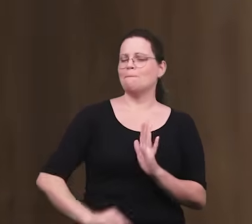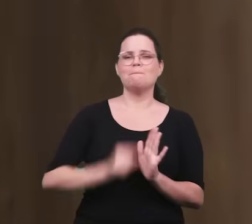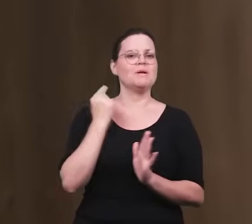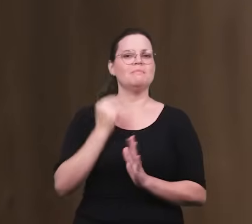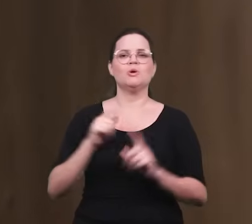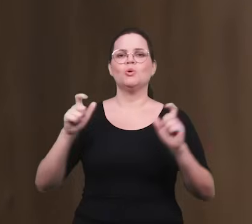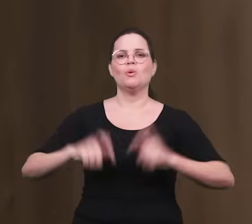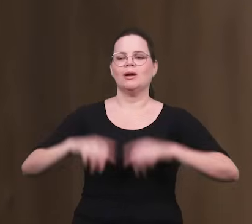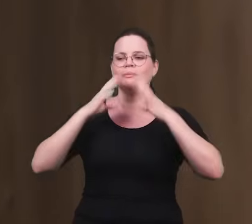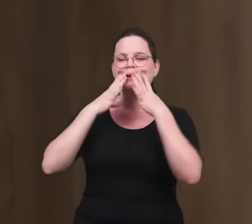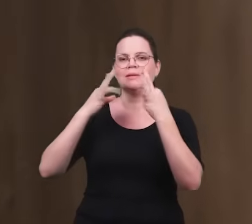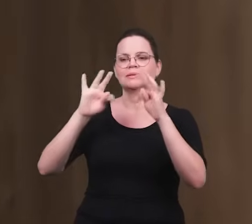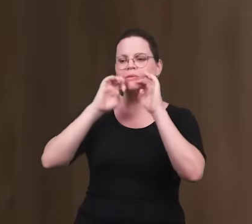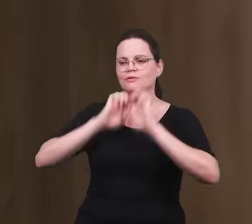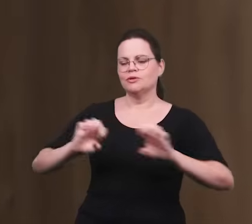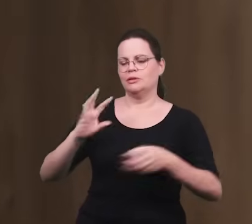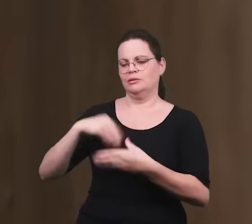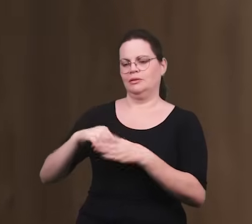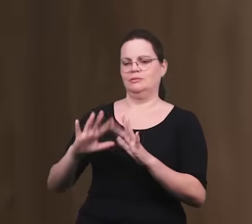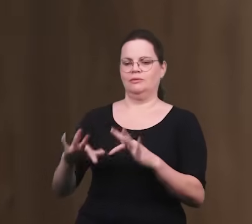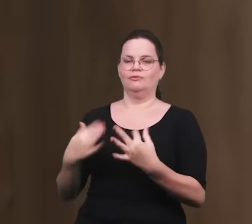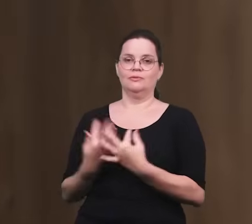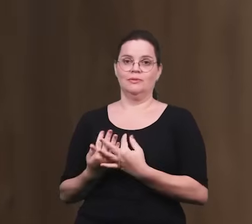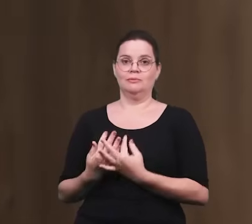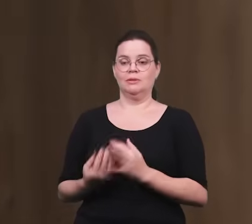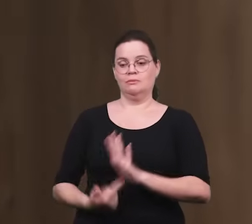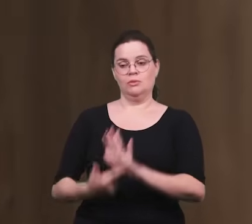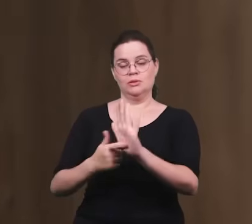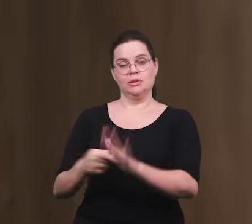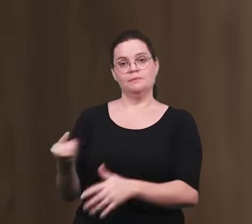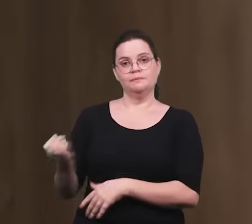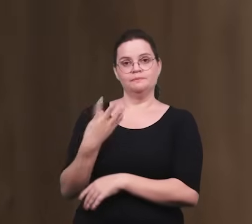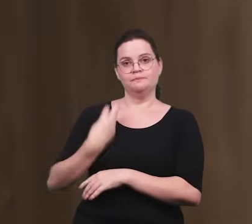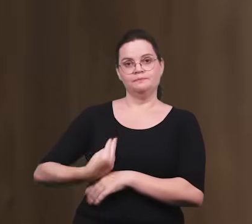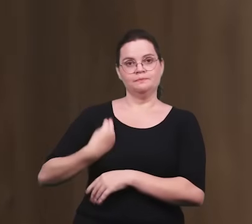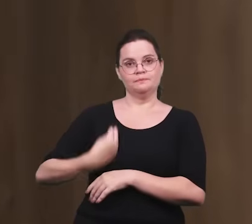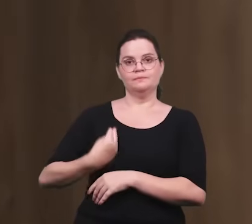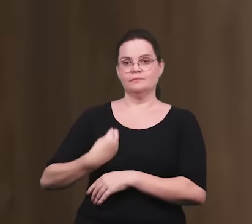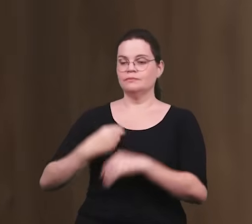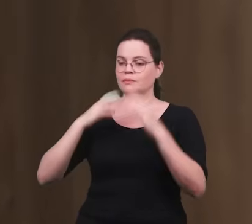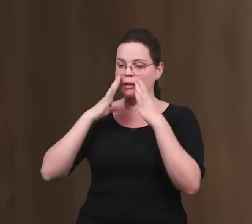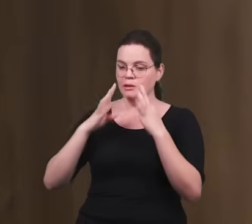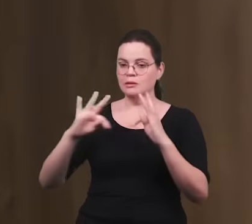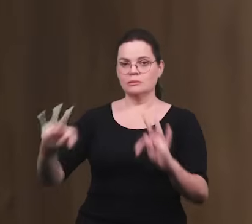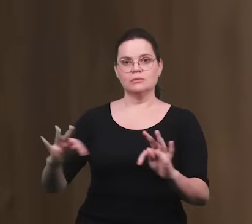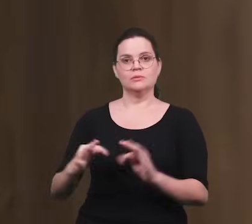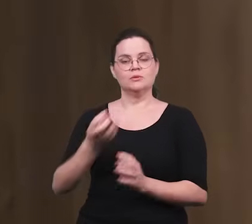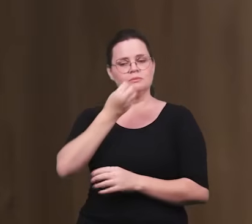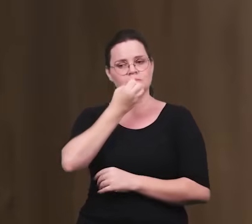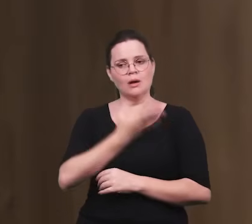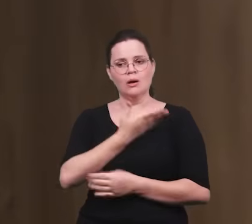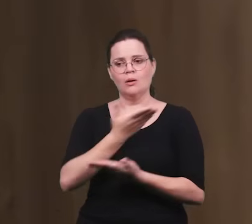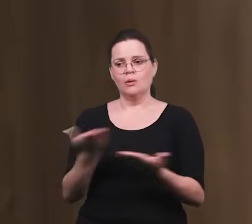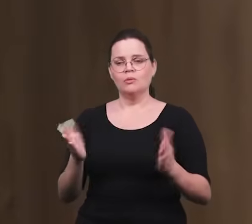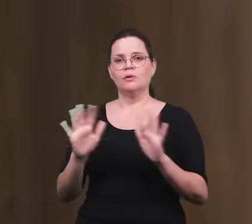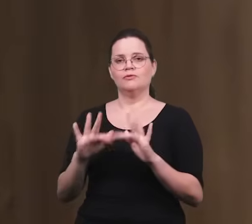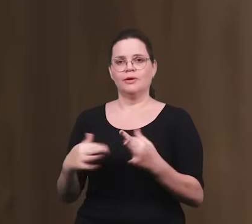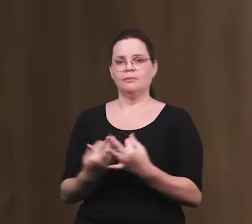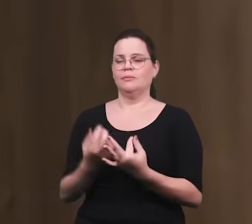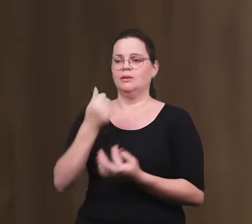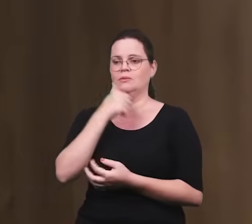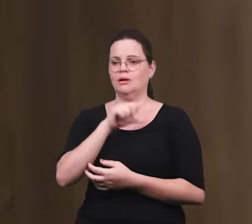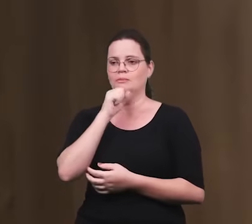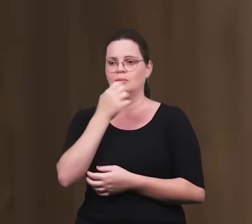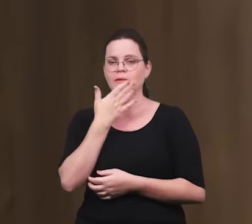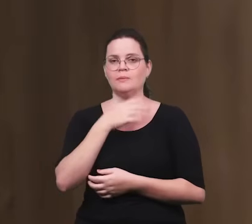da sua própria casa, com uma nova vida, uma nova forma de vida, dando um bom testemunho com os pais, na